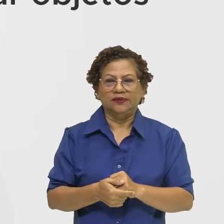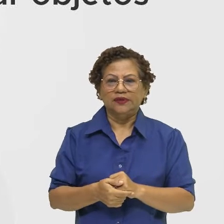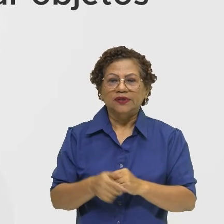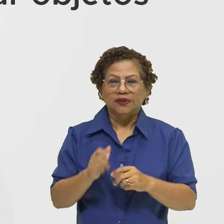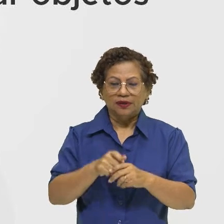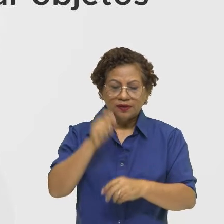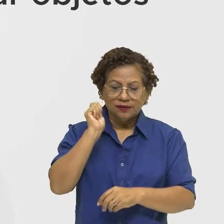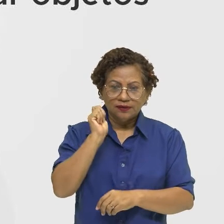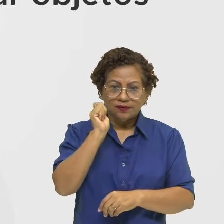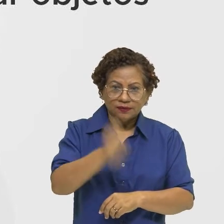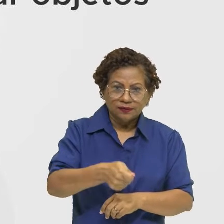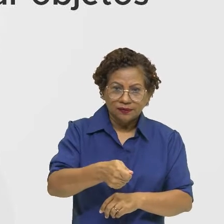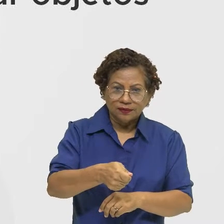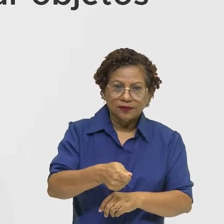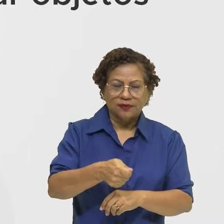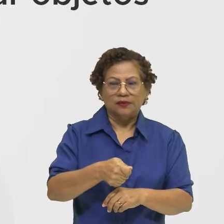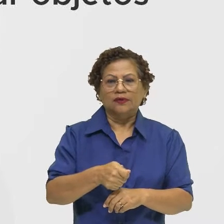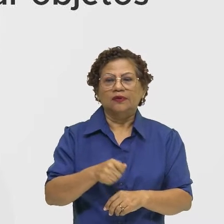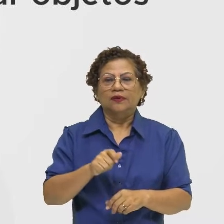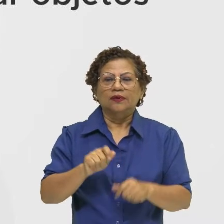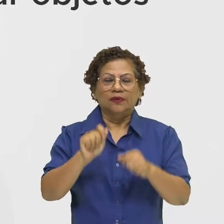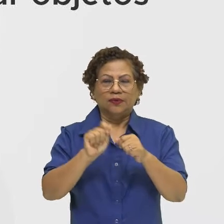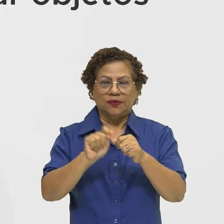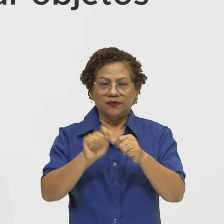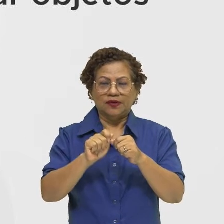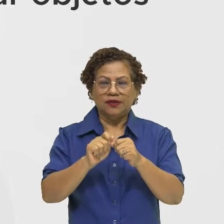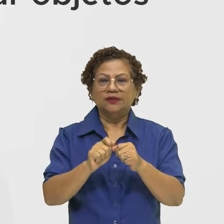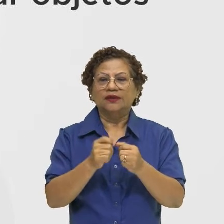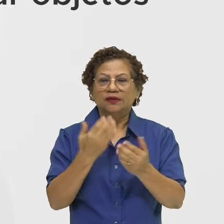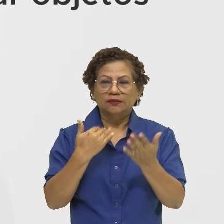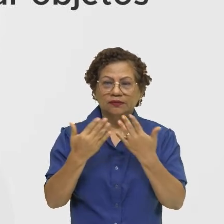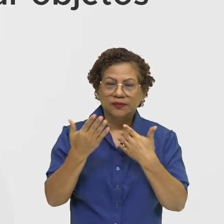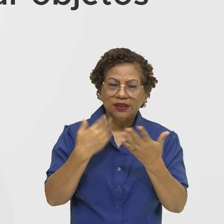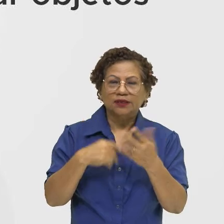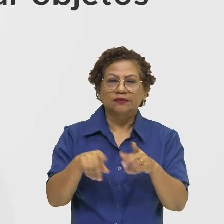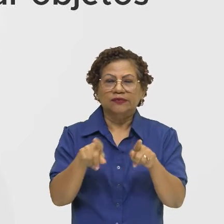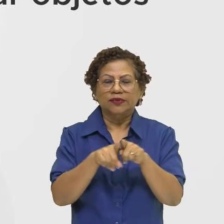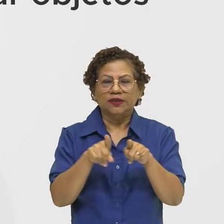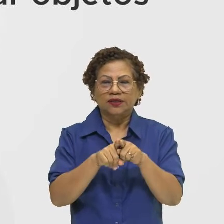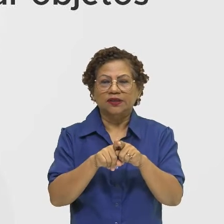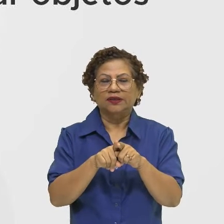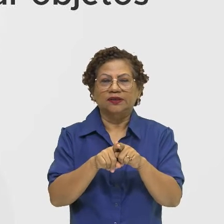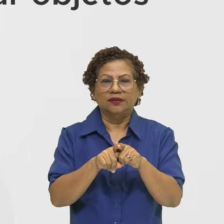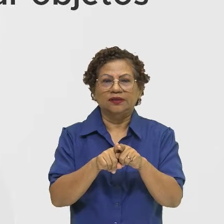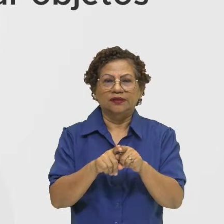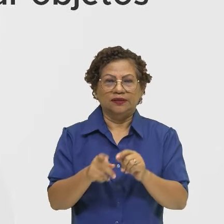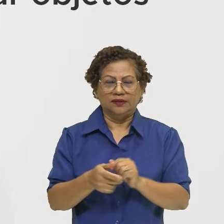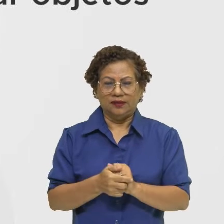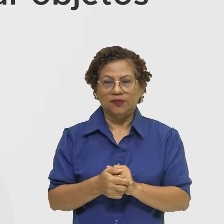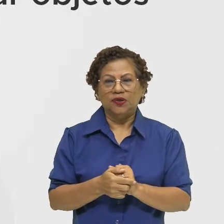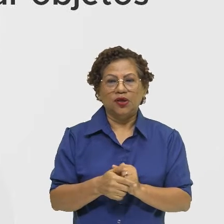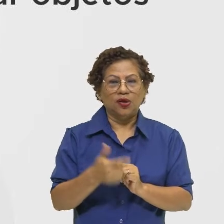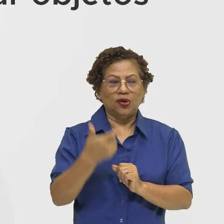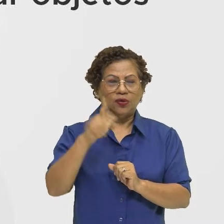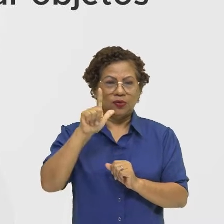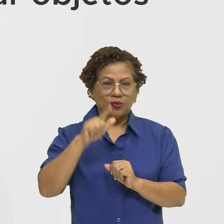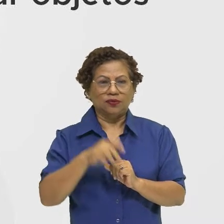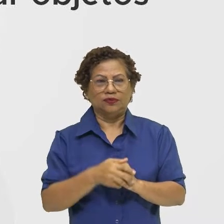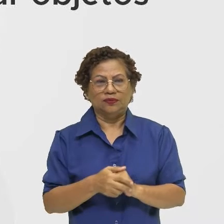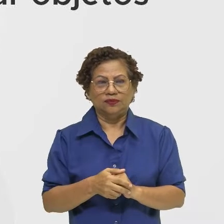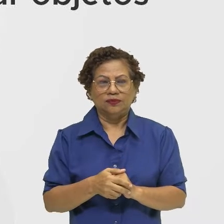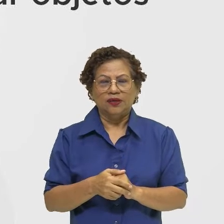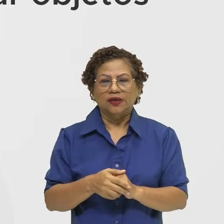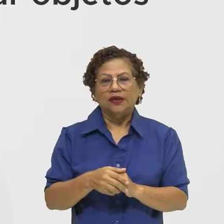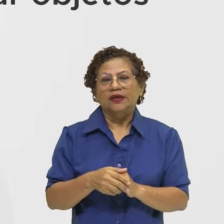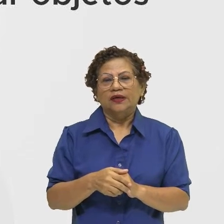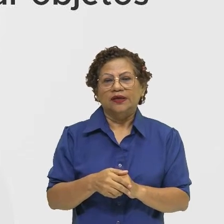cortar e esmagar os alimentos, para defesa e fazer furos. As lascas eram aproveitadas para fabricar